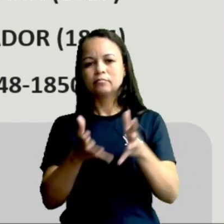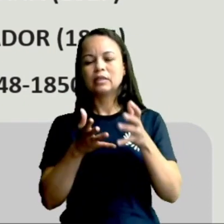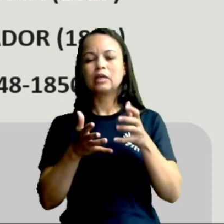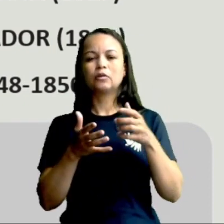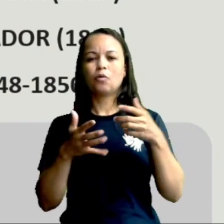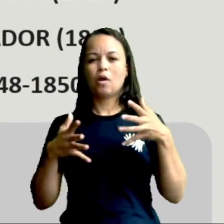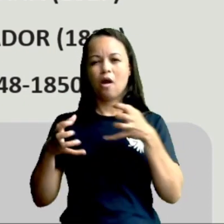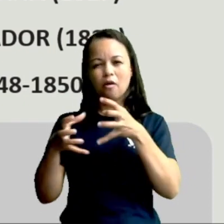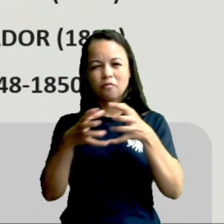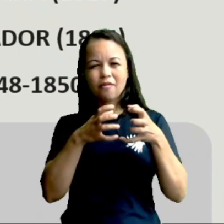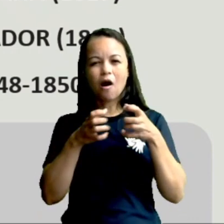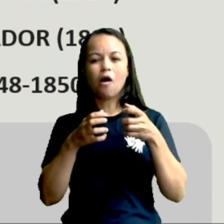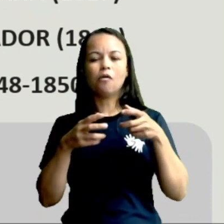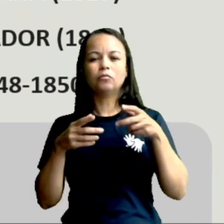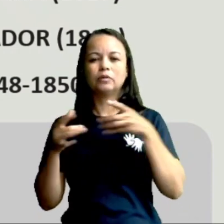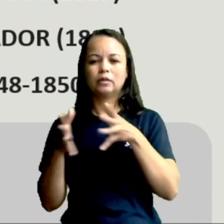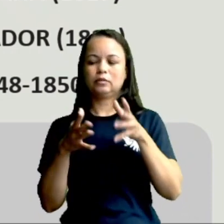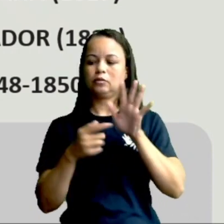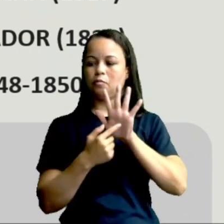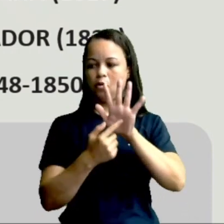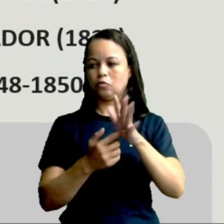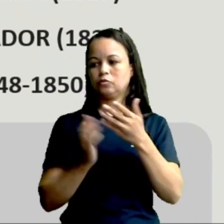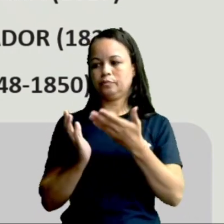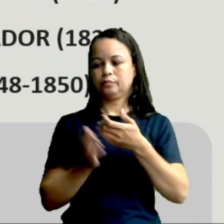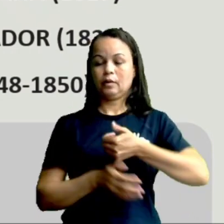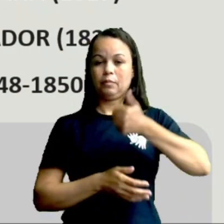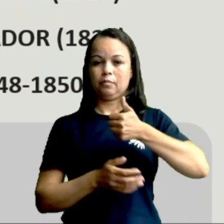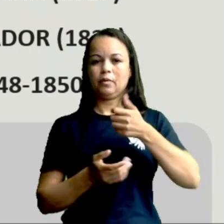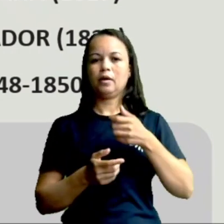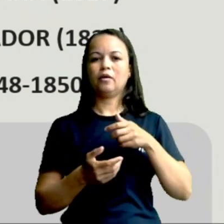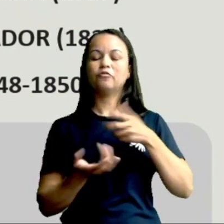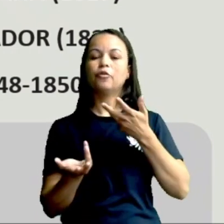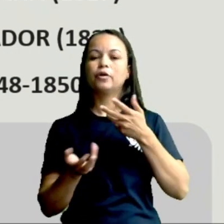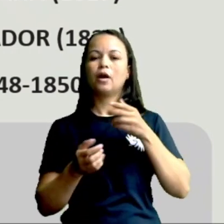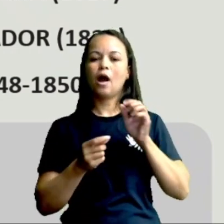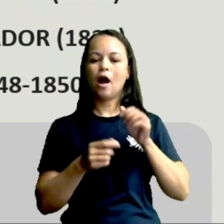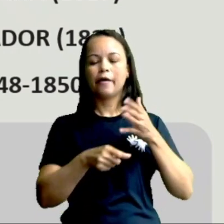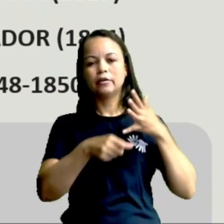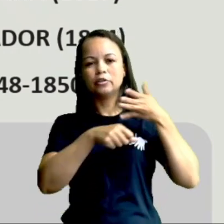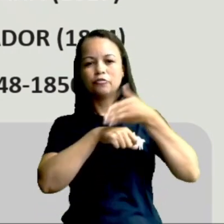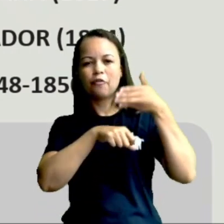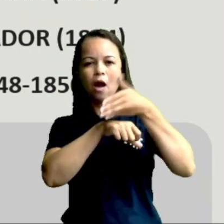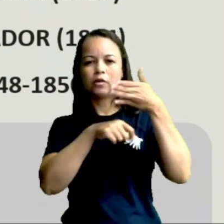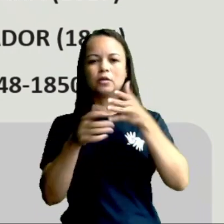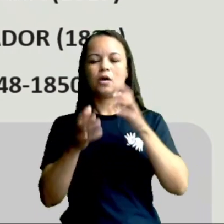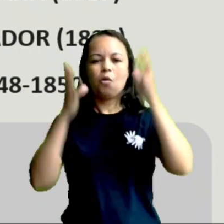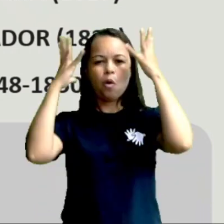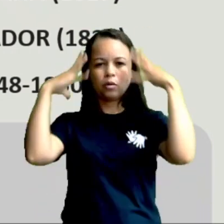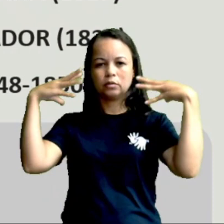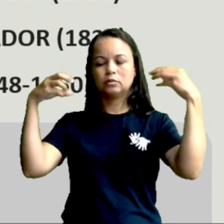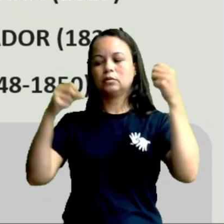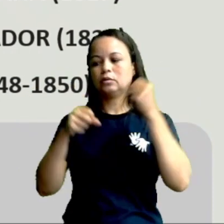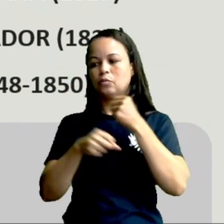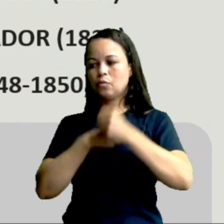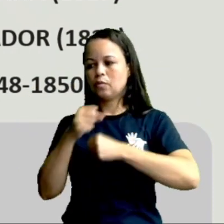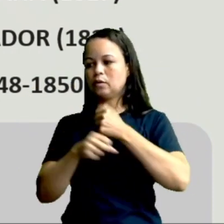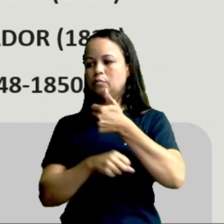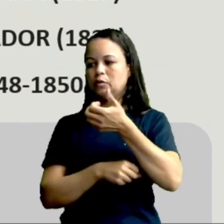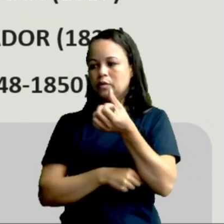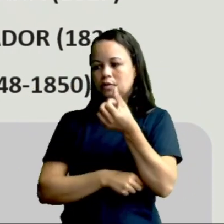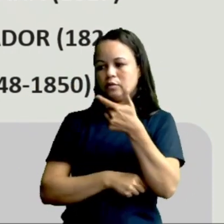revoltas só para a gente se situar. A primeira é a invasão holandesa, que foi de 1624